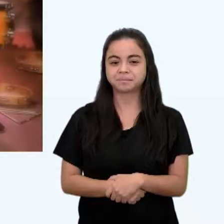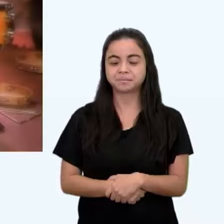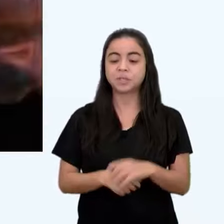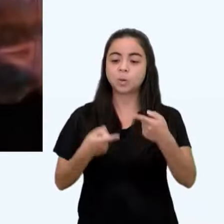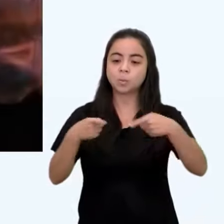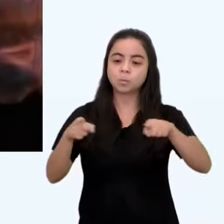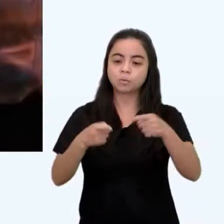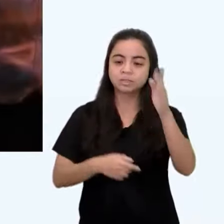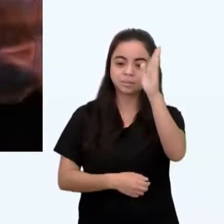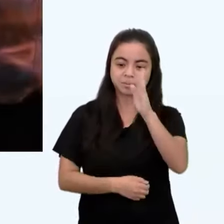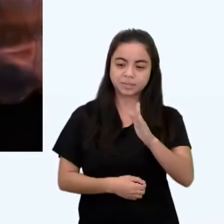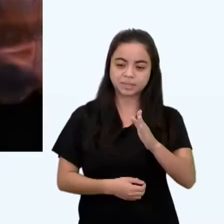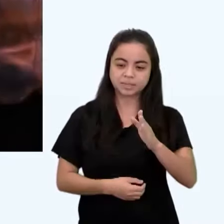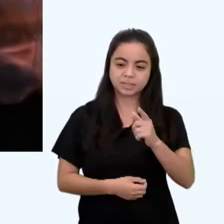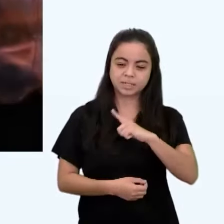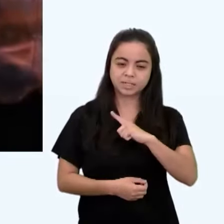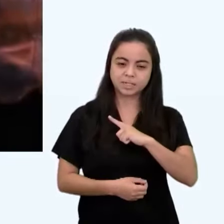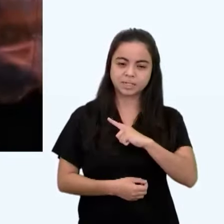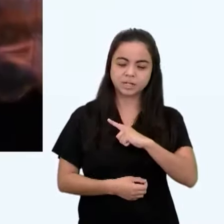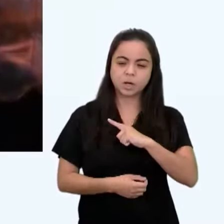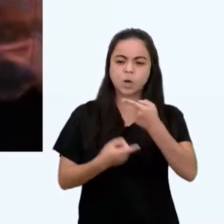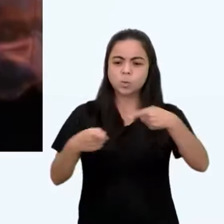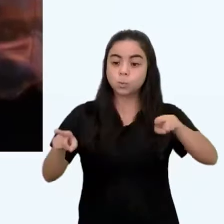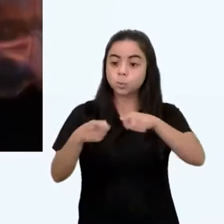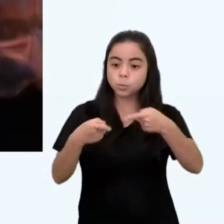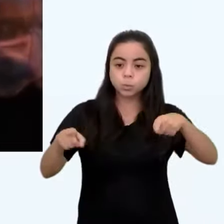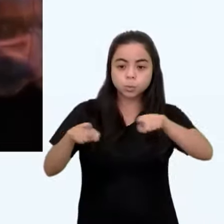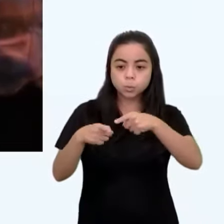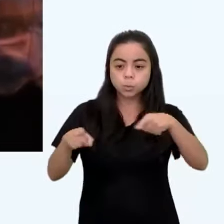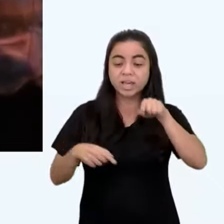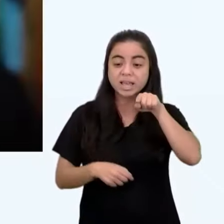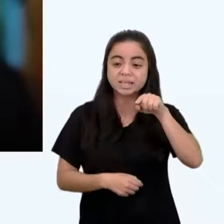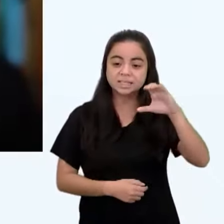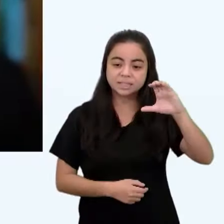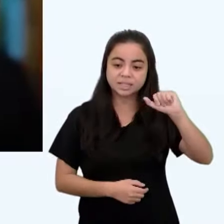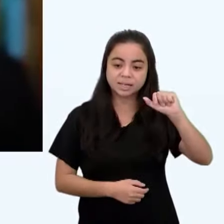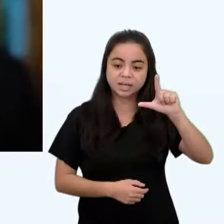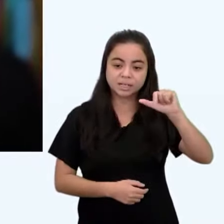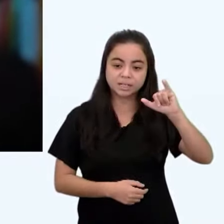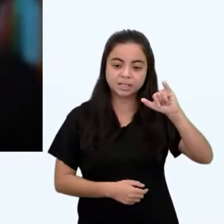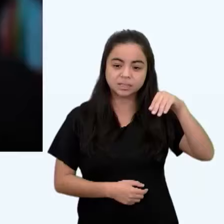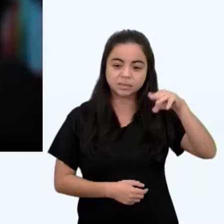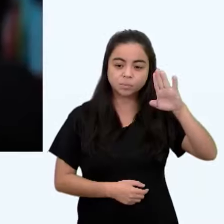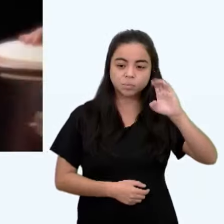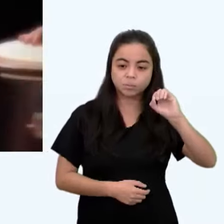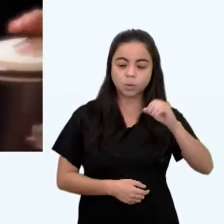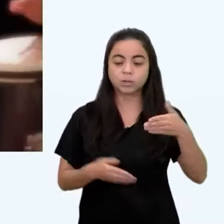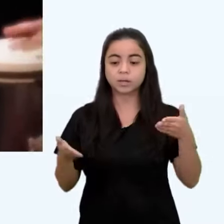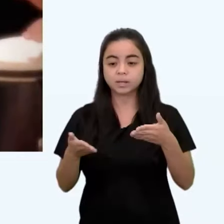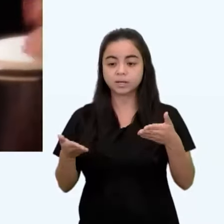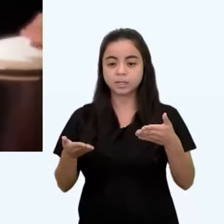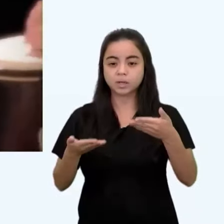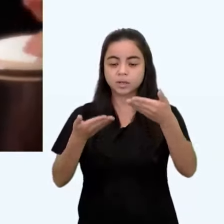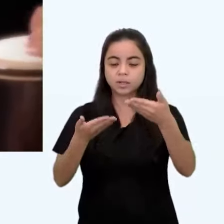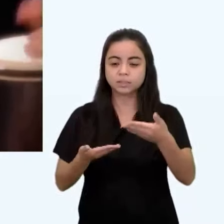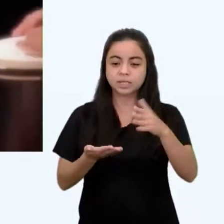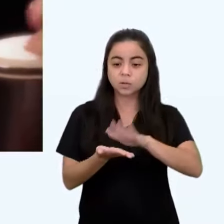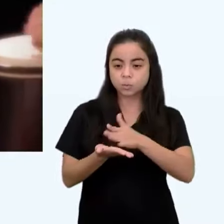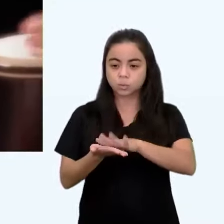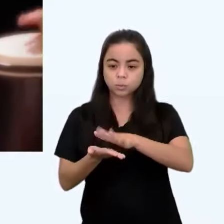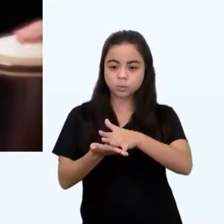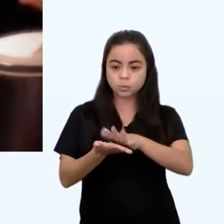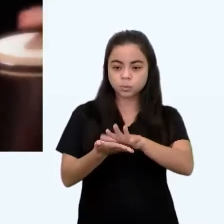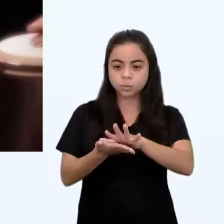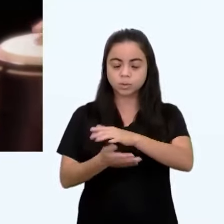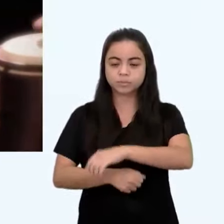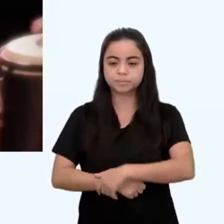A música brasileira nos oferece vários ritmos. Esse que nós fizemos foi o carimbó. Agora nós vamos mostrar pra vocês um samba de roda. Dona da